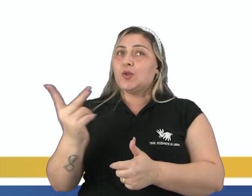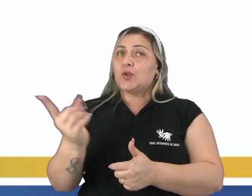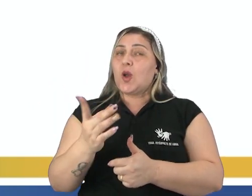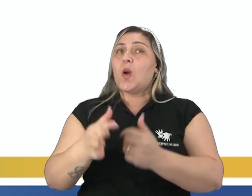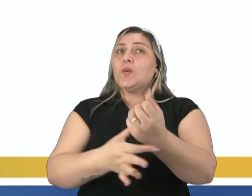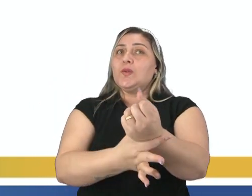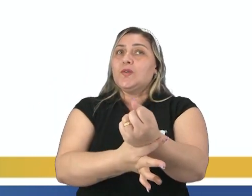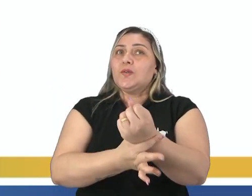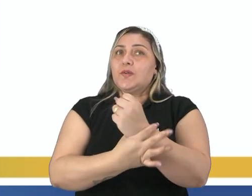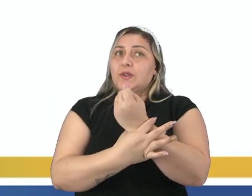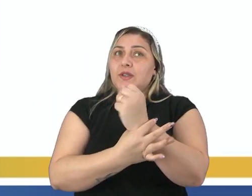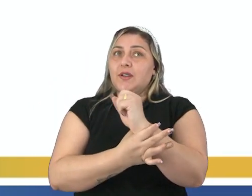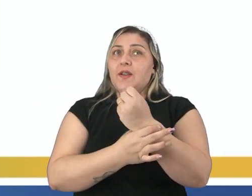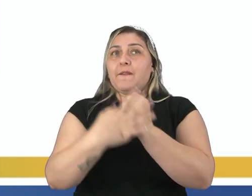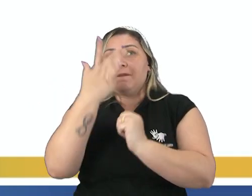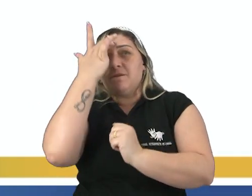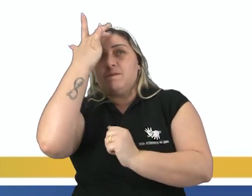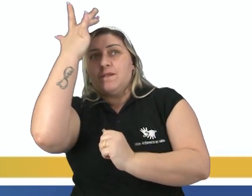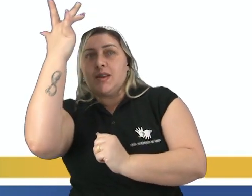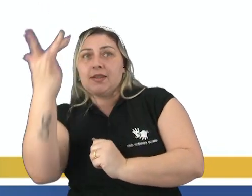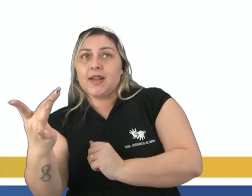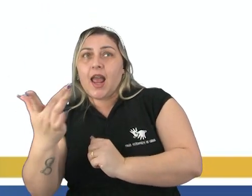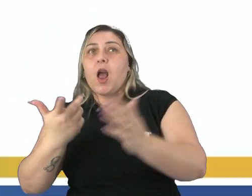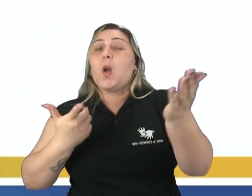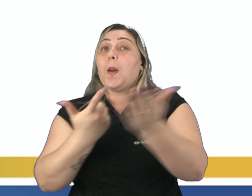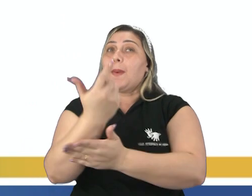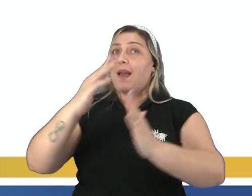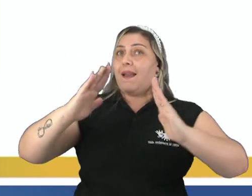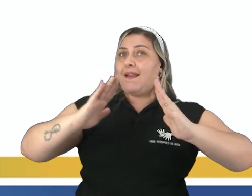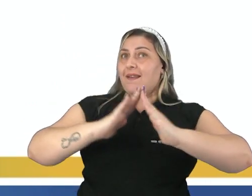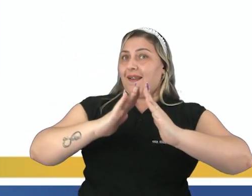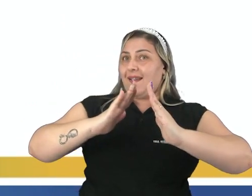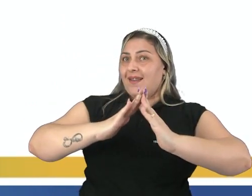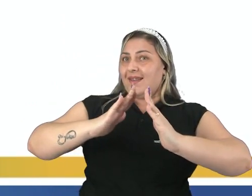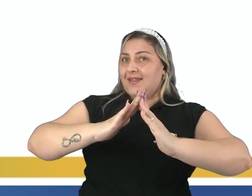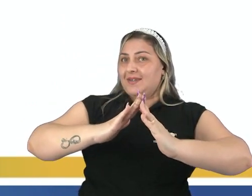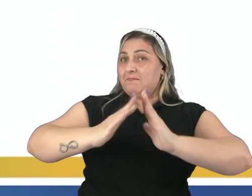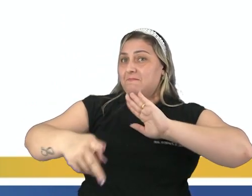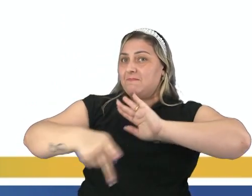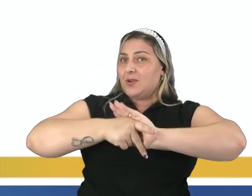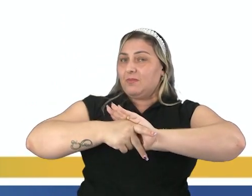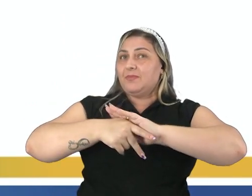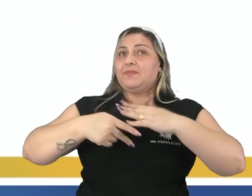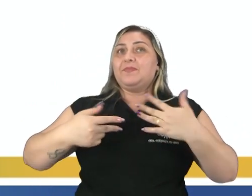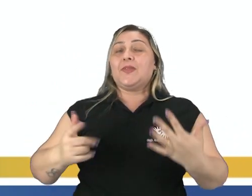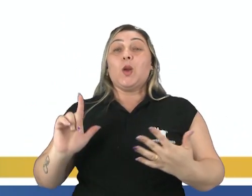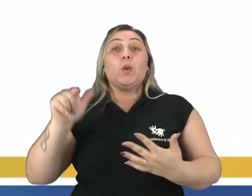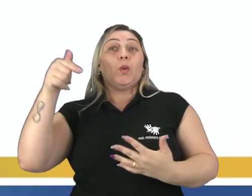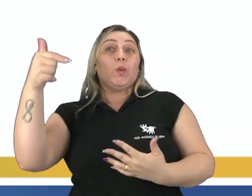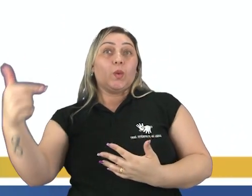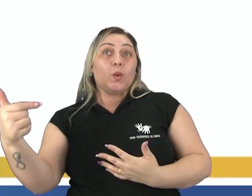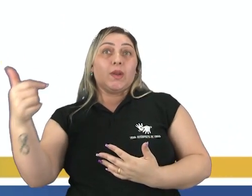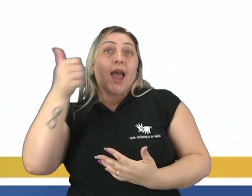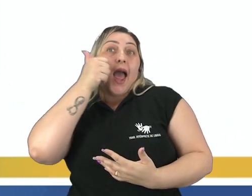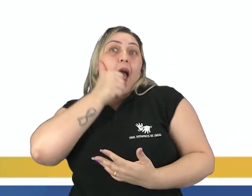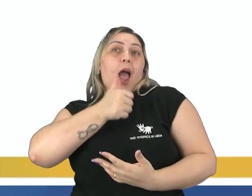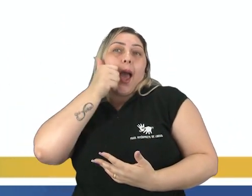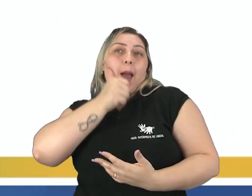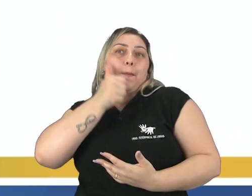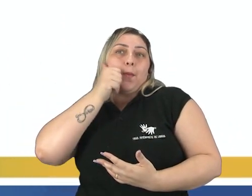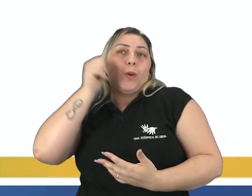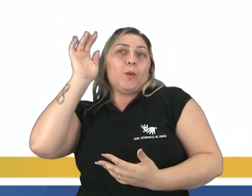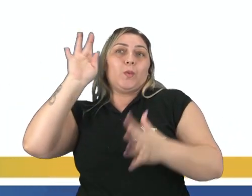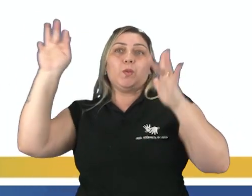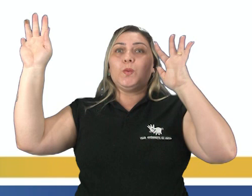novos financiamentos estão facilitando bastante a compra da casa própria. No outro momento, nós também